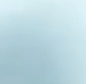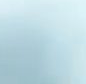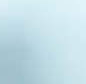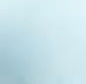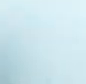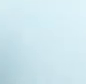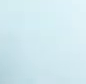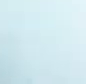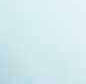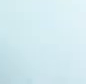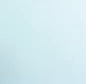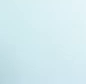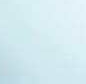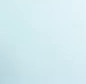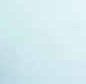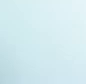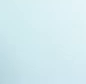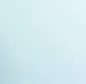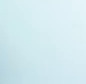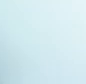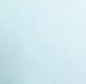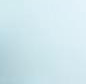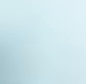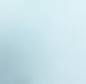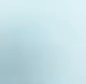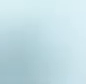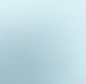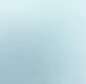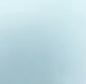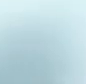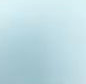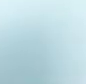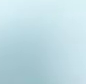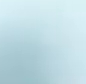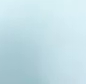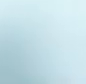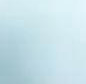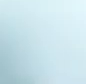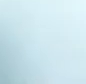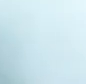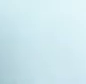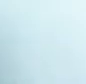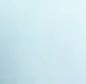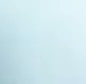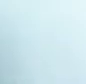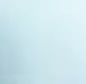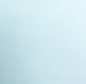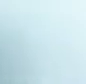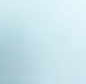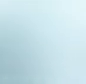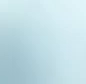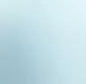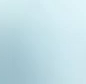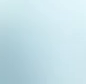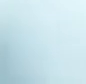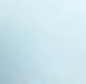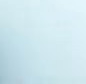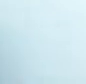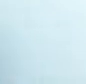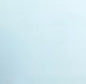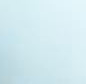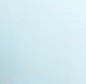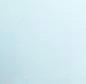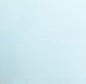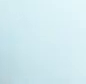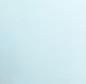tempo demora para produzir um produto? Um produto demora 15 minutos, tá? Esse produto do estudo de caso.